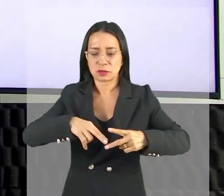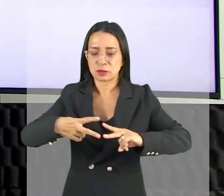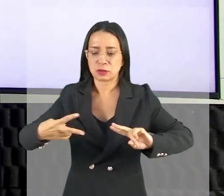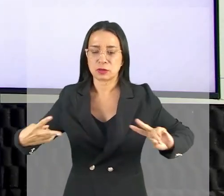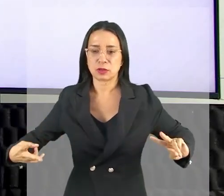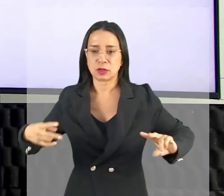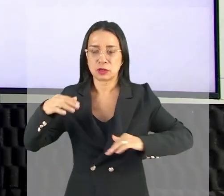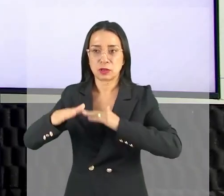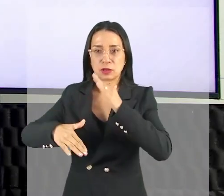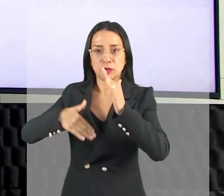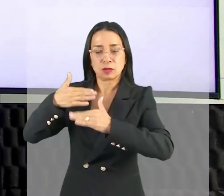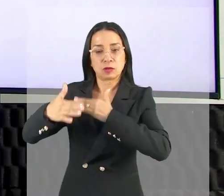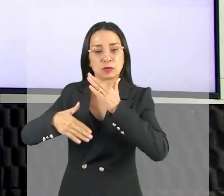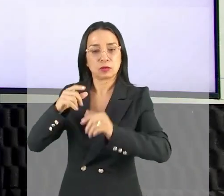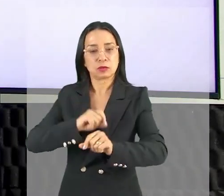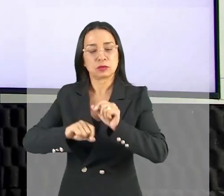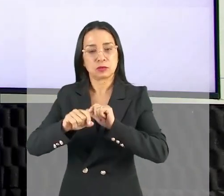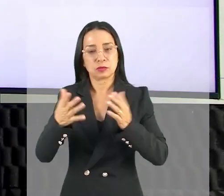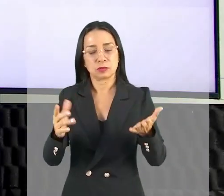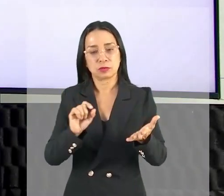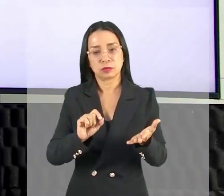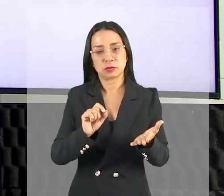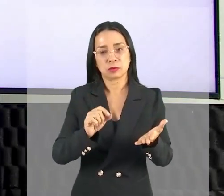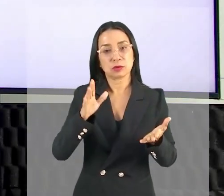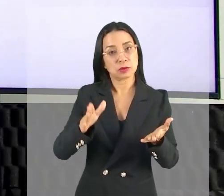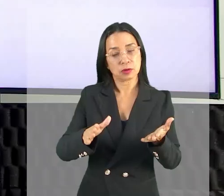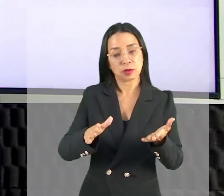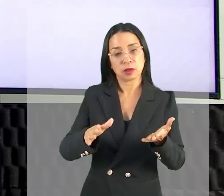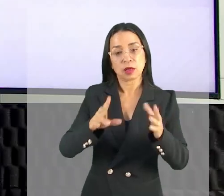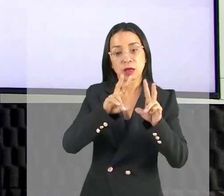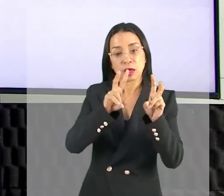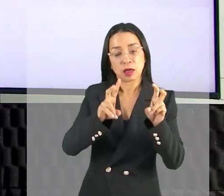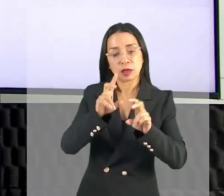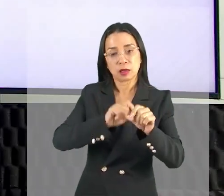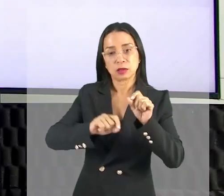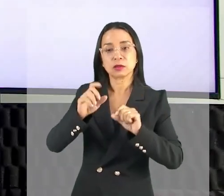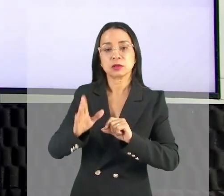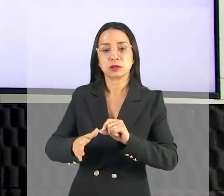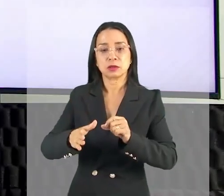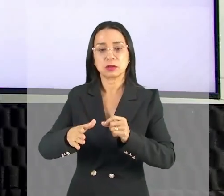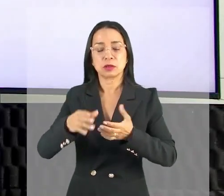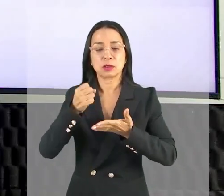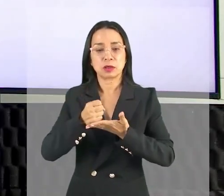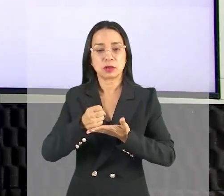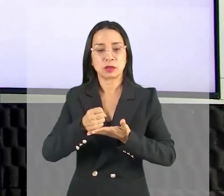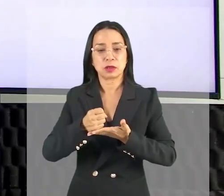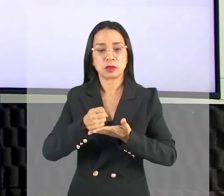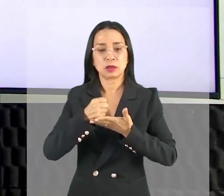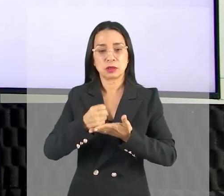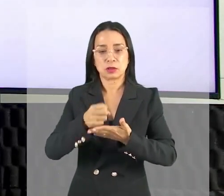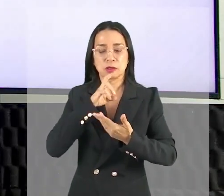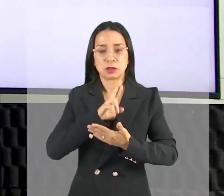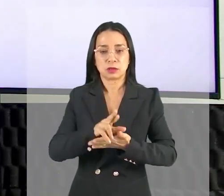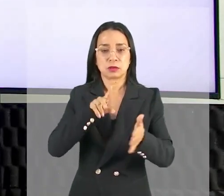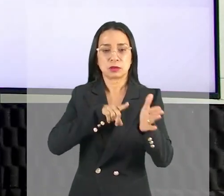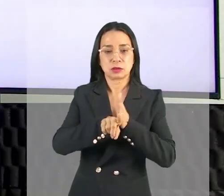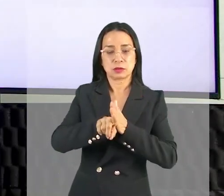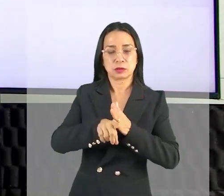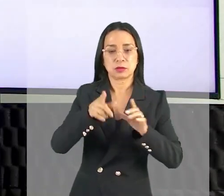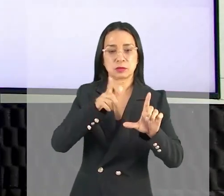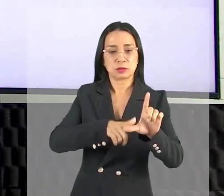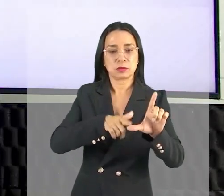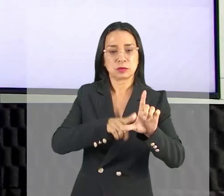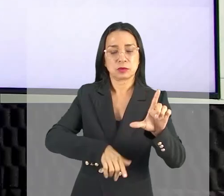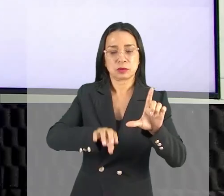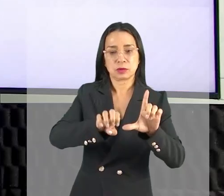distintas linhagens evolutivas, acho que essa é a expressão que já ajuda a resolver a questão, tá? Vou até aqui, ó, passar direto para a resposta,